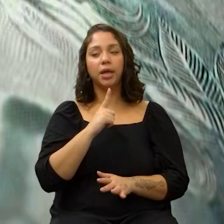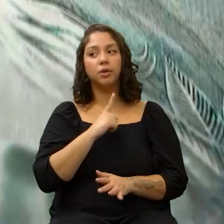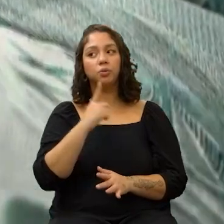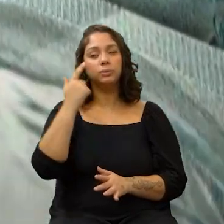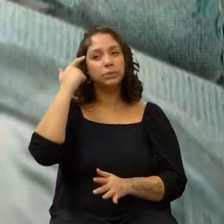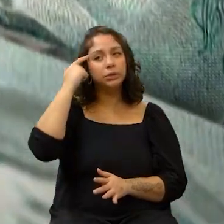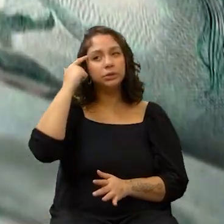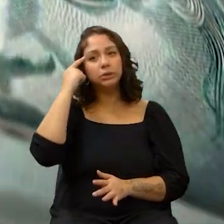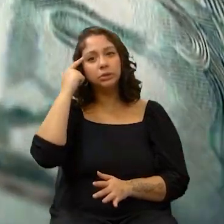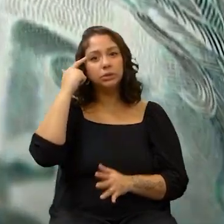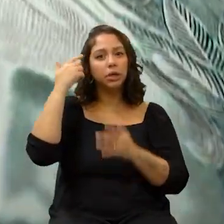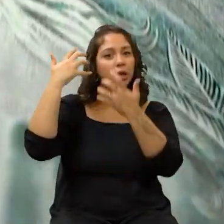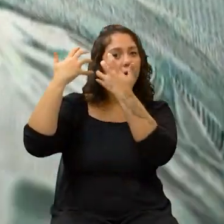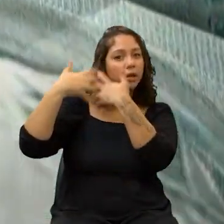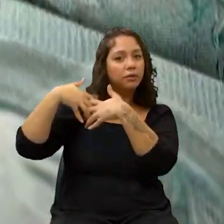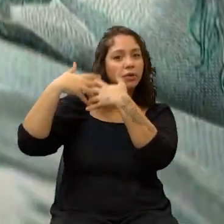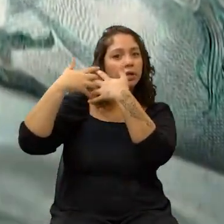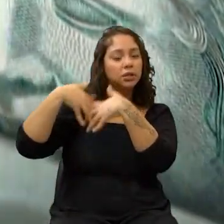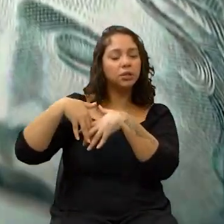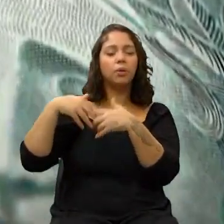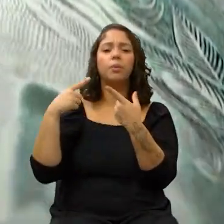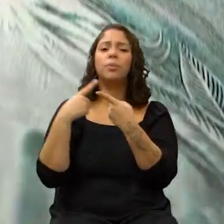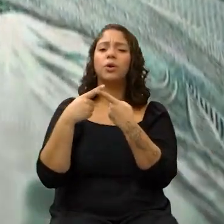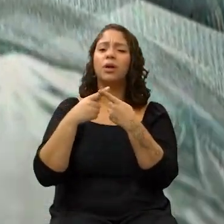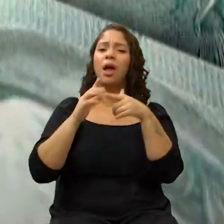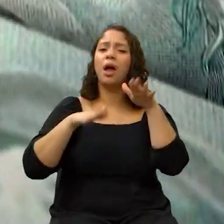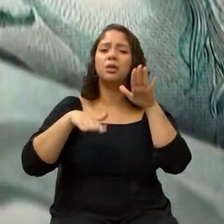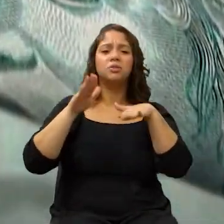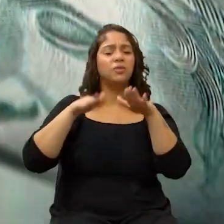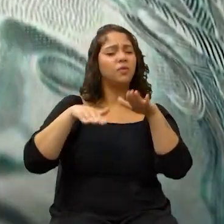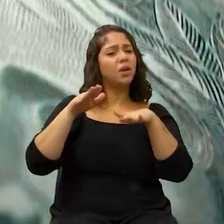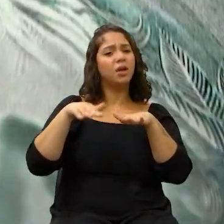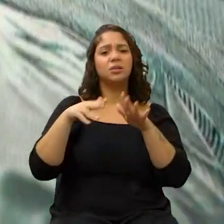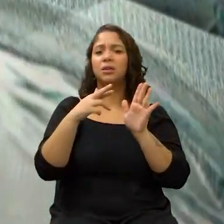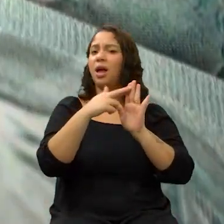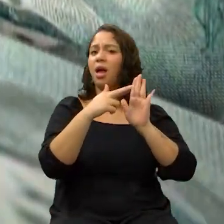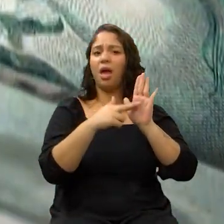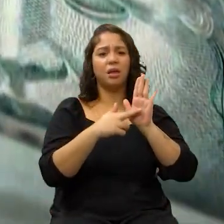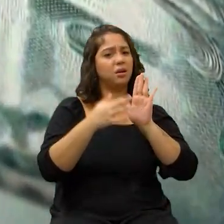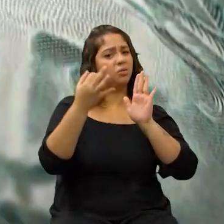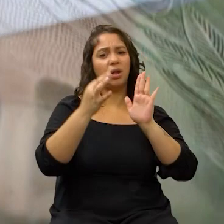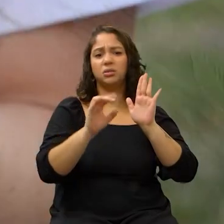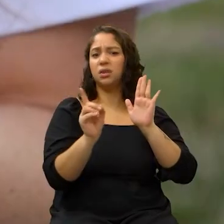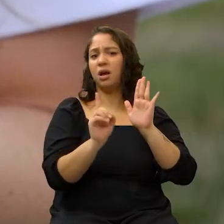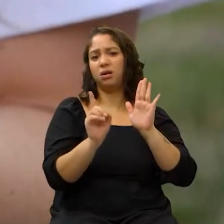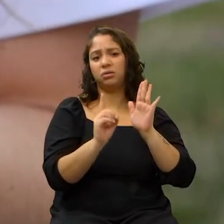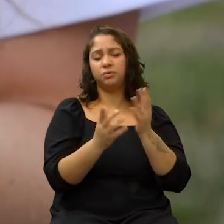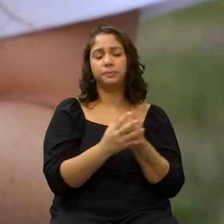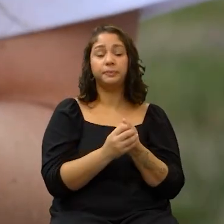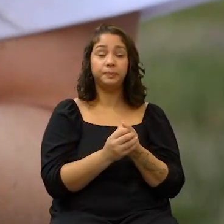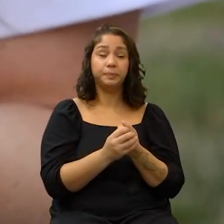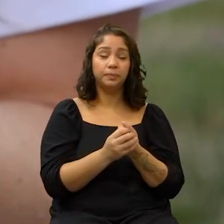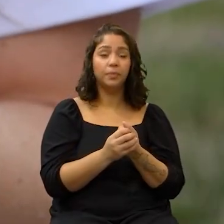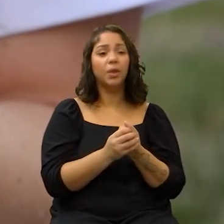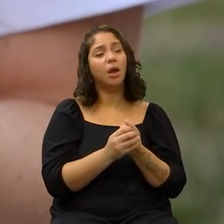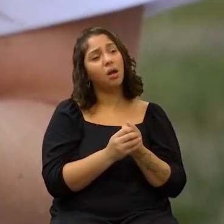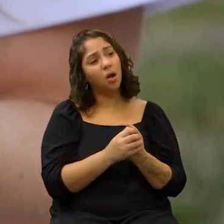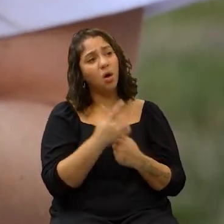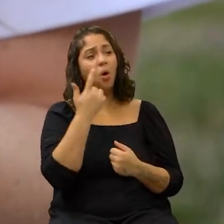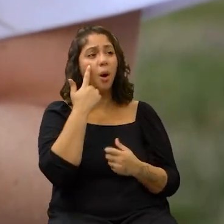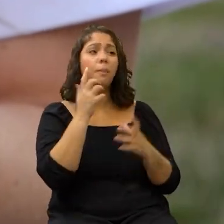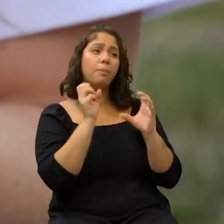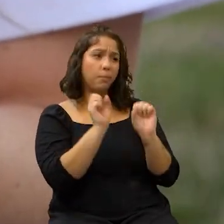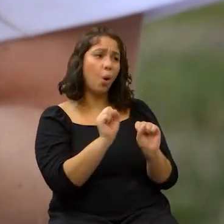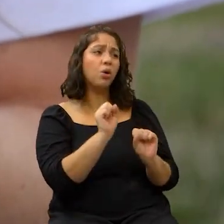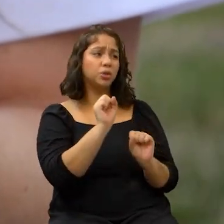bom senso, né? Porque às vezes essas regras não funcionam, né? Pode